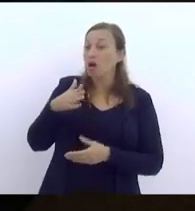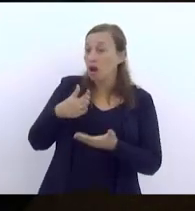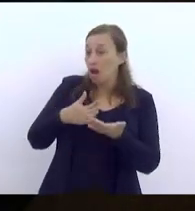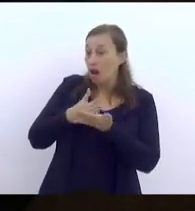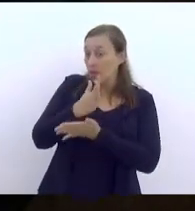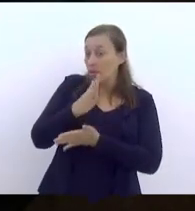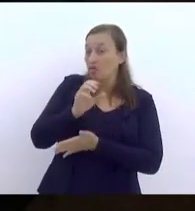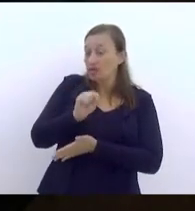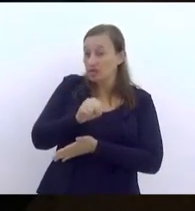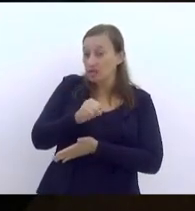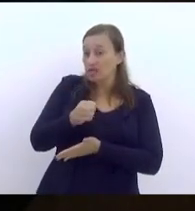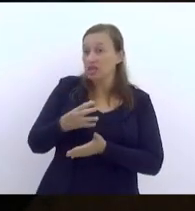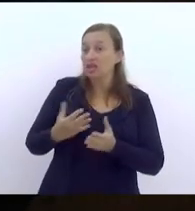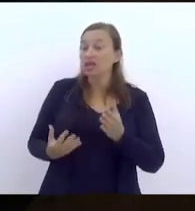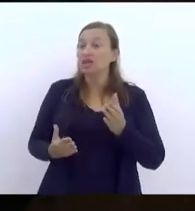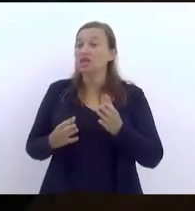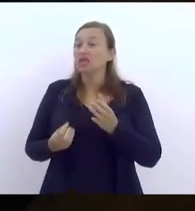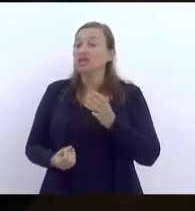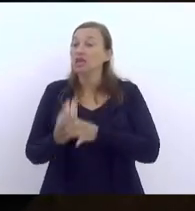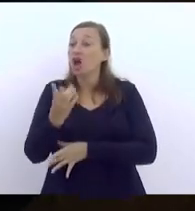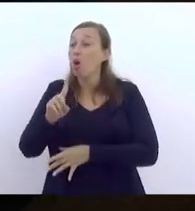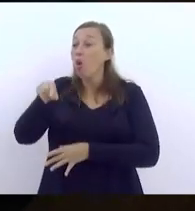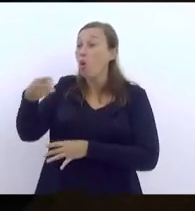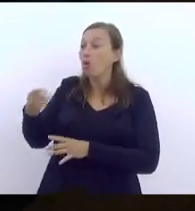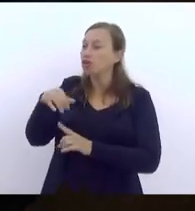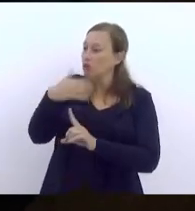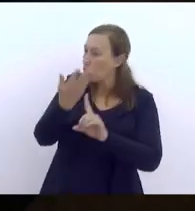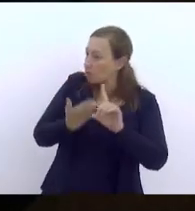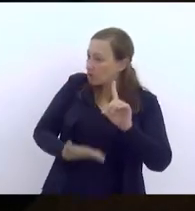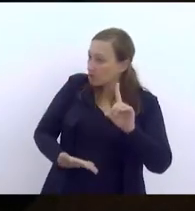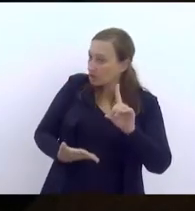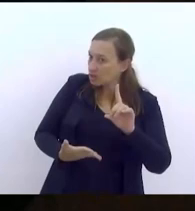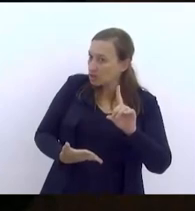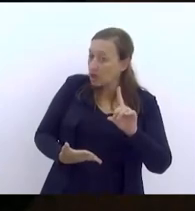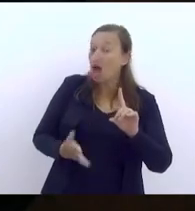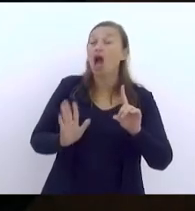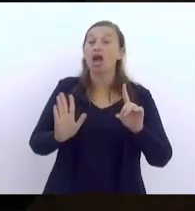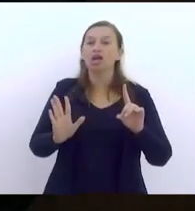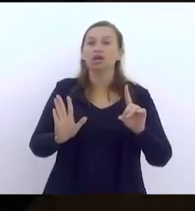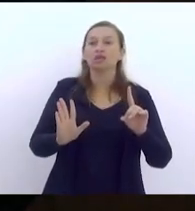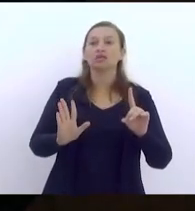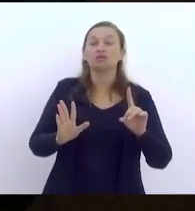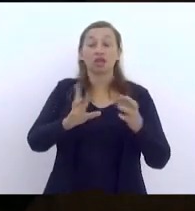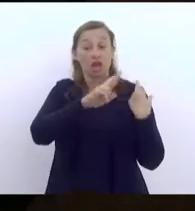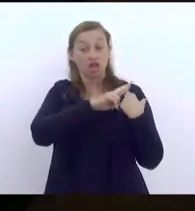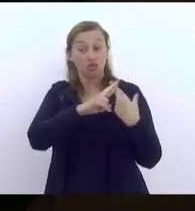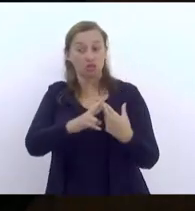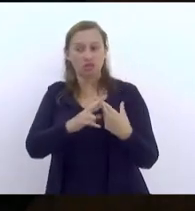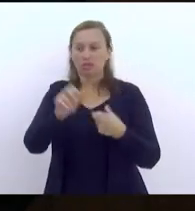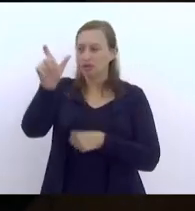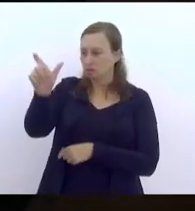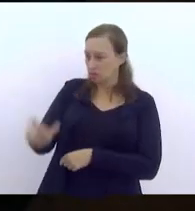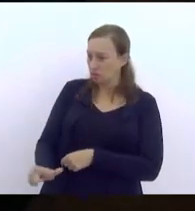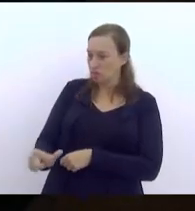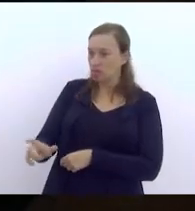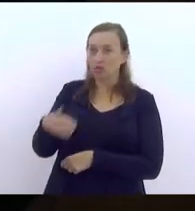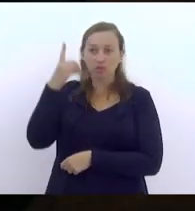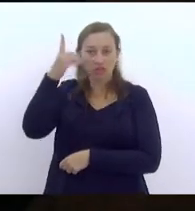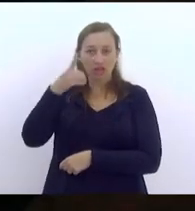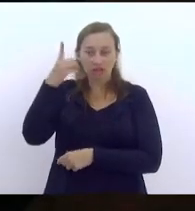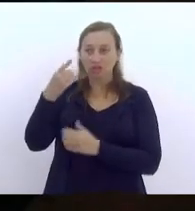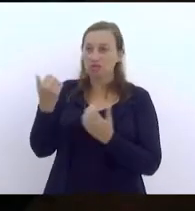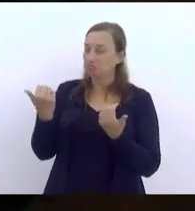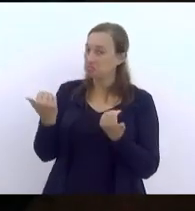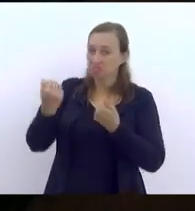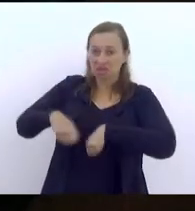Caso queiram criar uma outra homenagem que fique a cargo do deputado, sem precisar do plenário